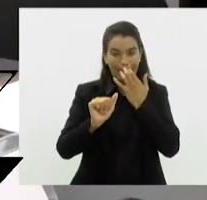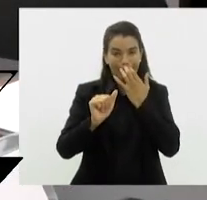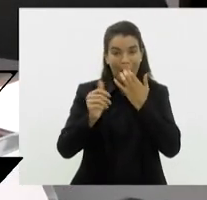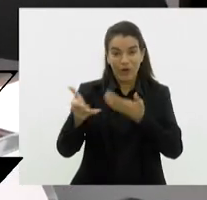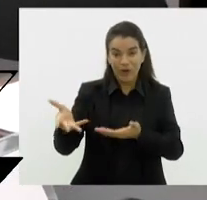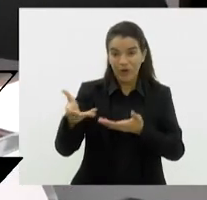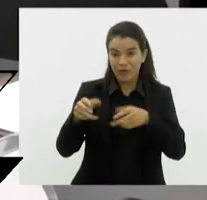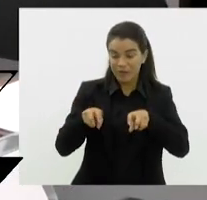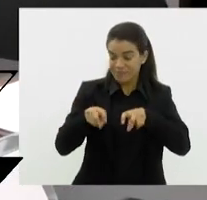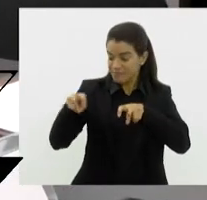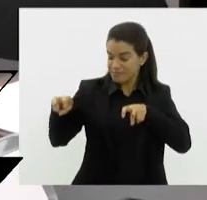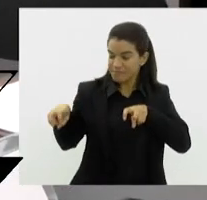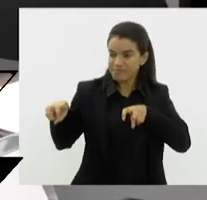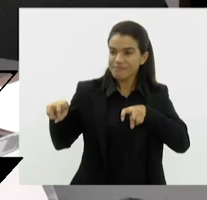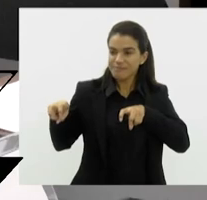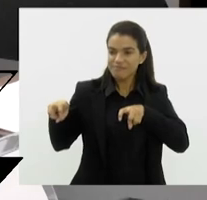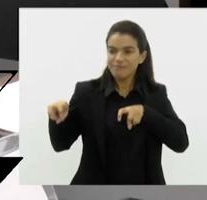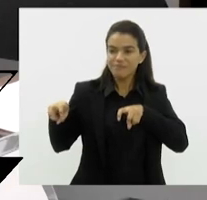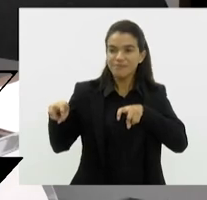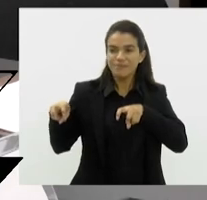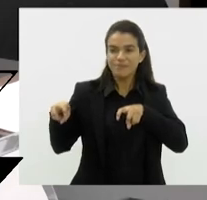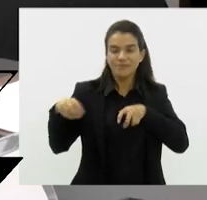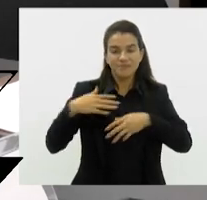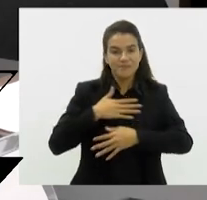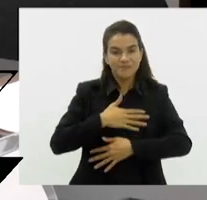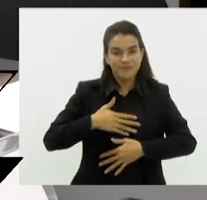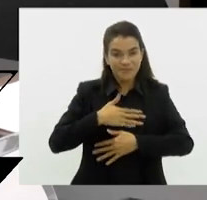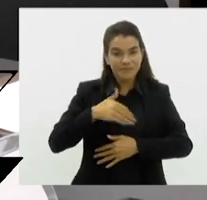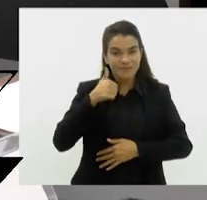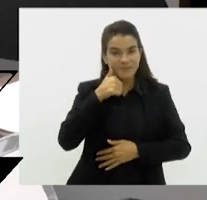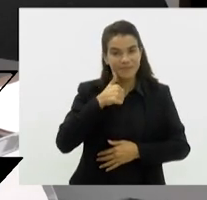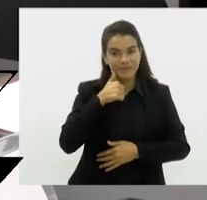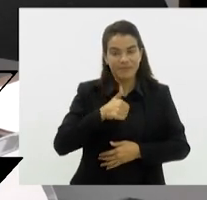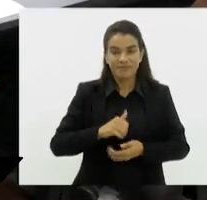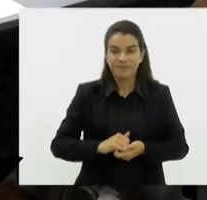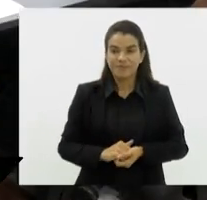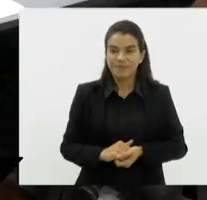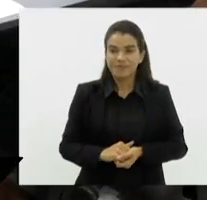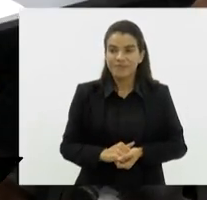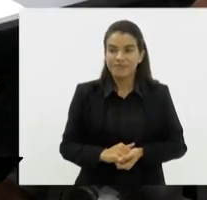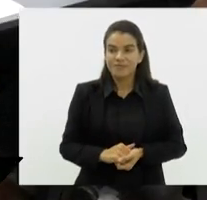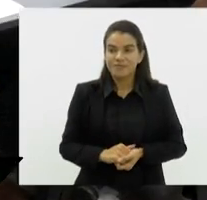convidá-la a sentar aqui ao meu lado, prestigiando as mulheres, senhor presidente. Meu voto favorável, tá? Estou